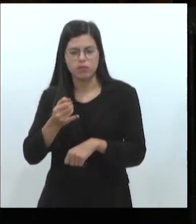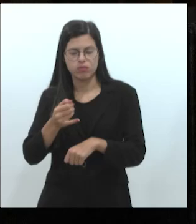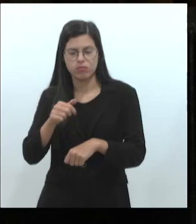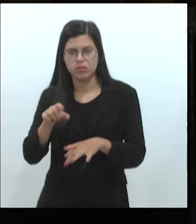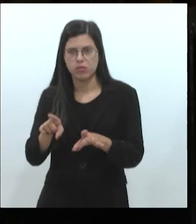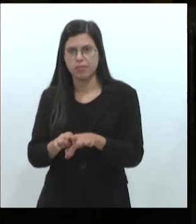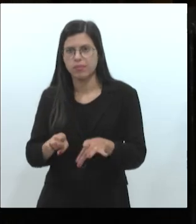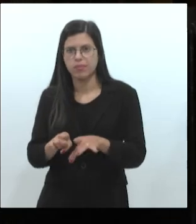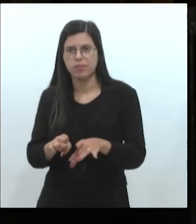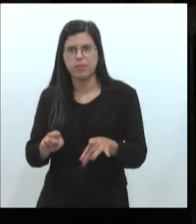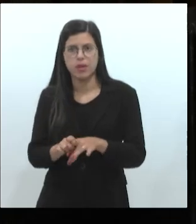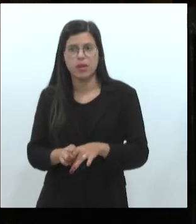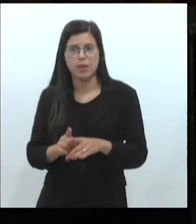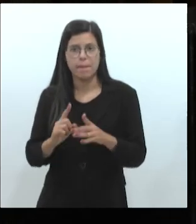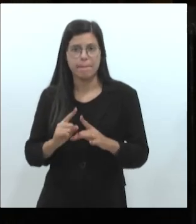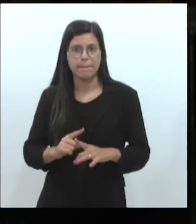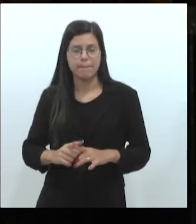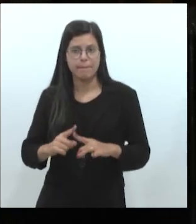se implantada